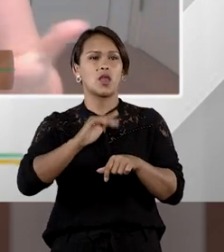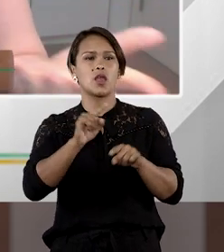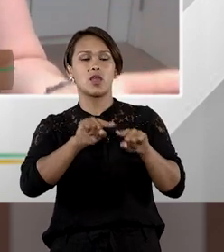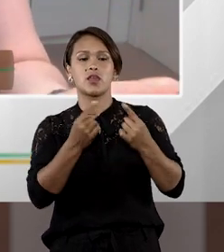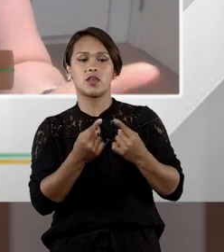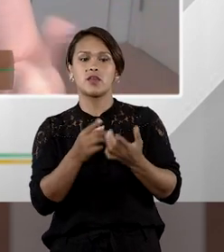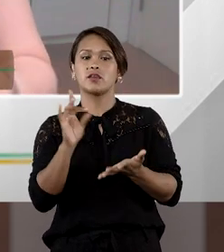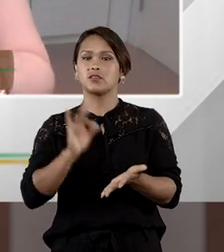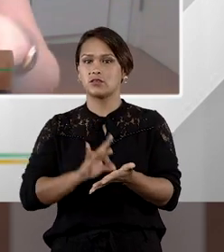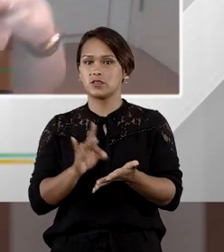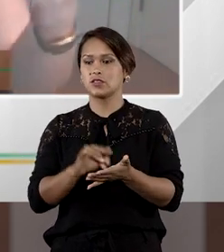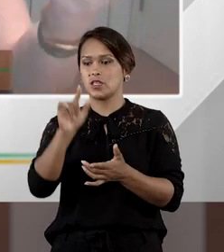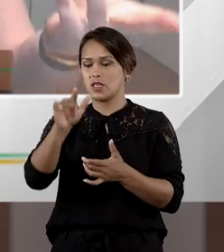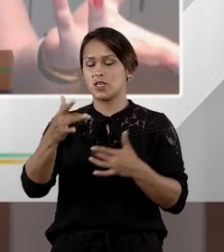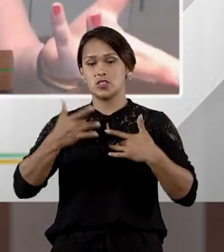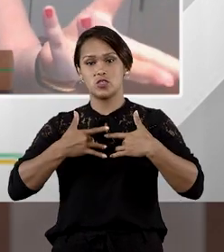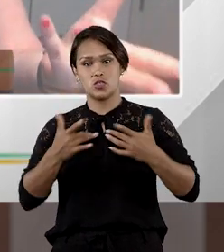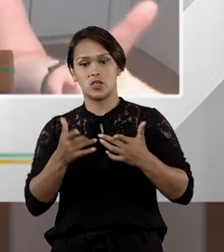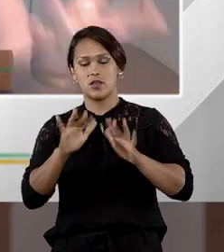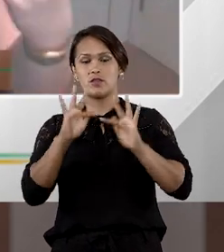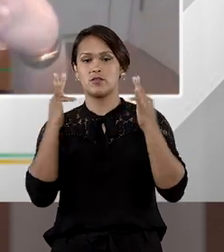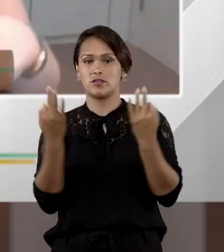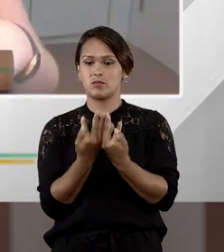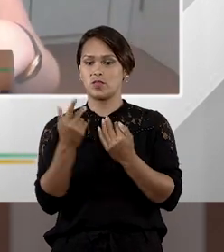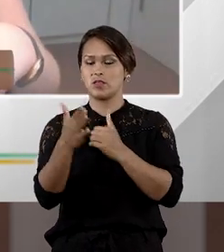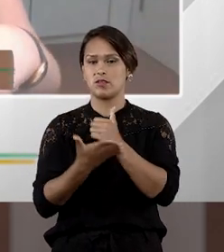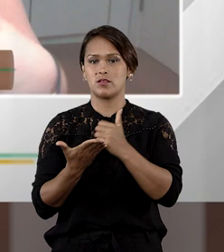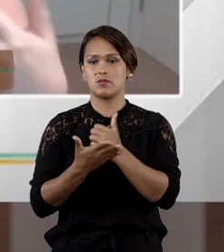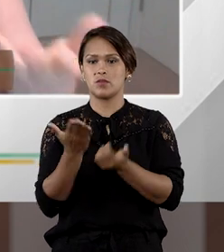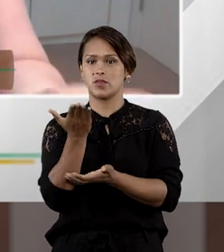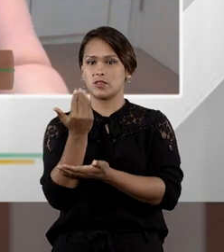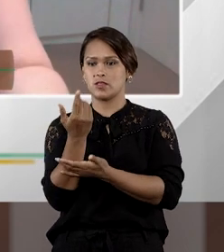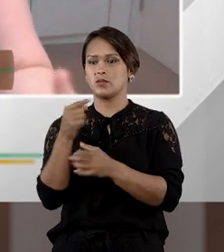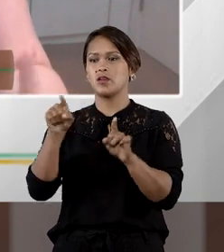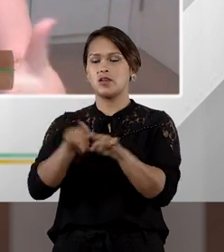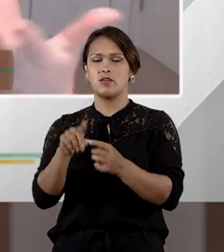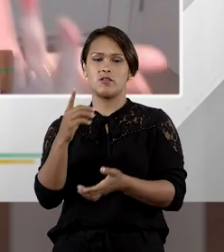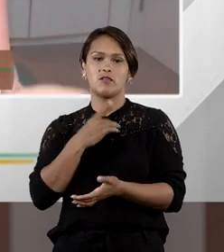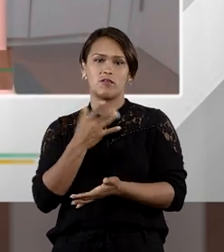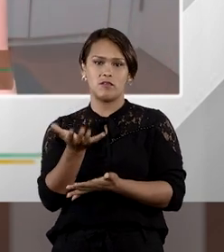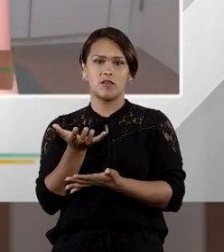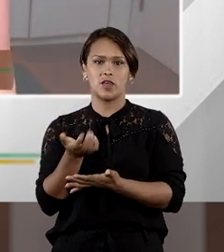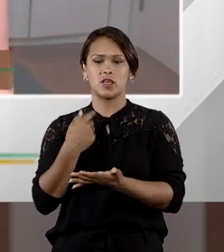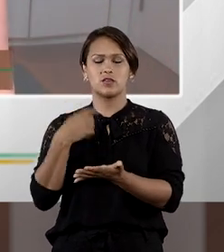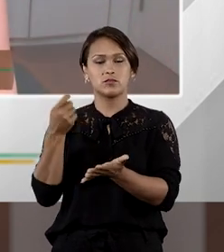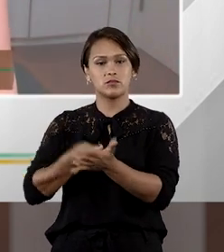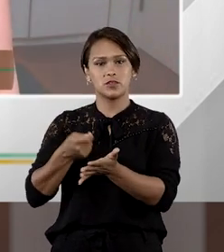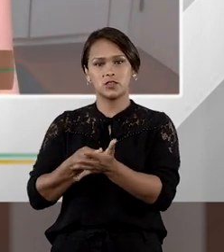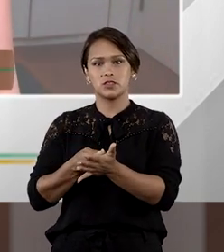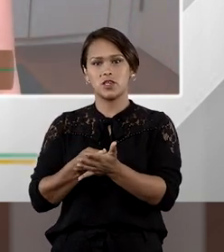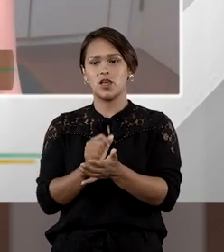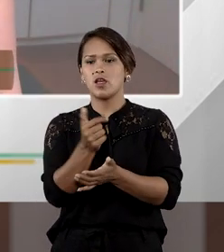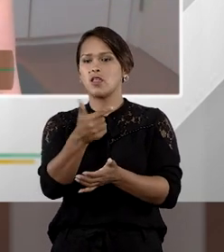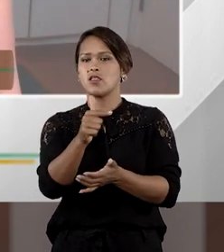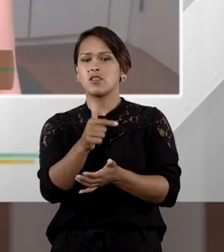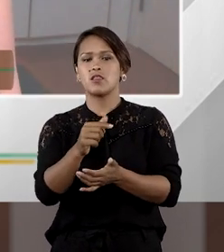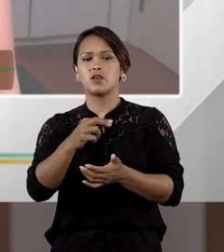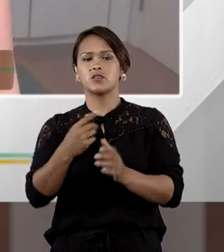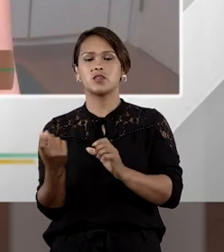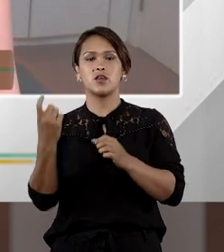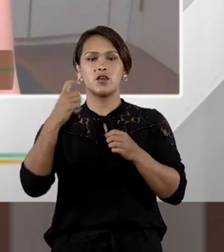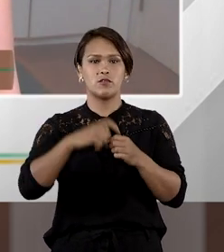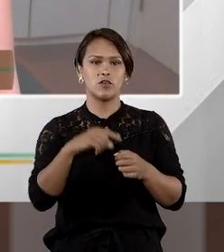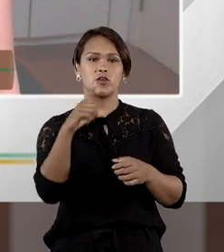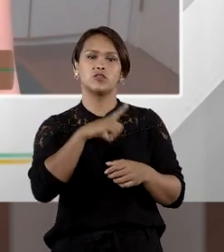e aí realmente essa solidariedade familiar, ela que está na base dos alimentos, vai exigir a persistência, não sem revolta. A